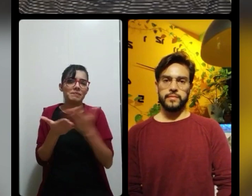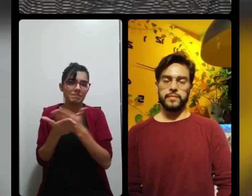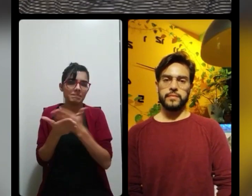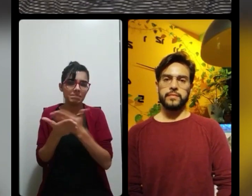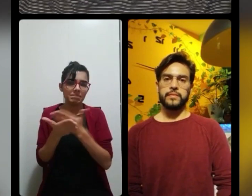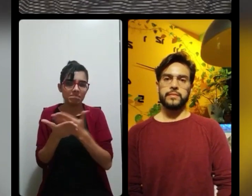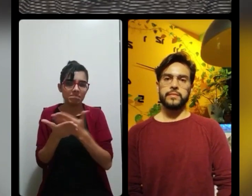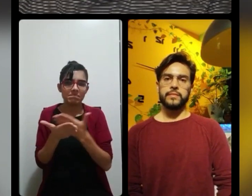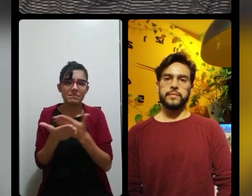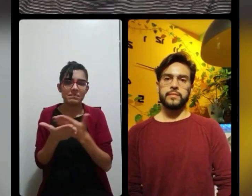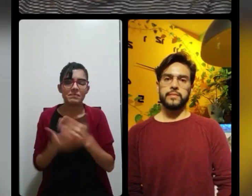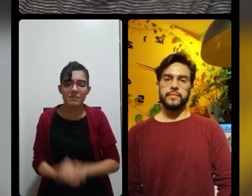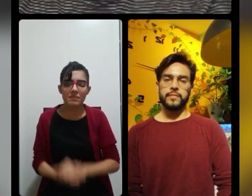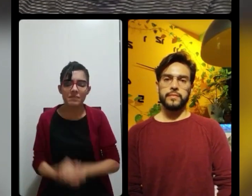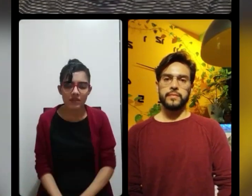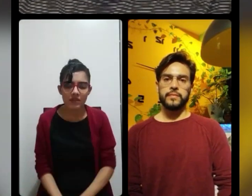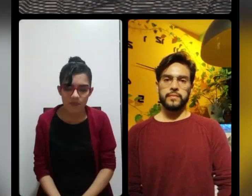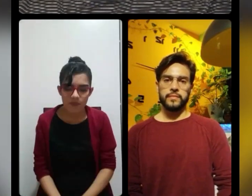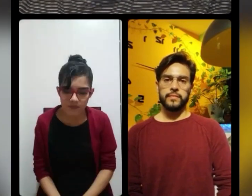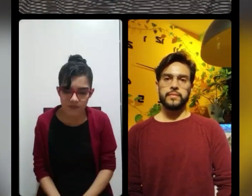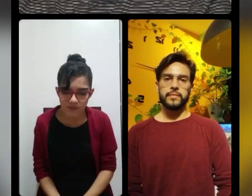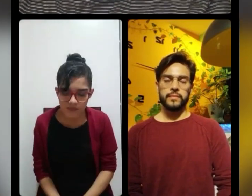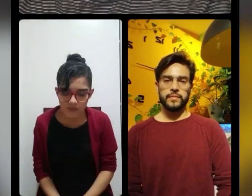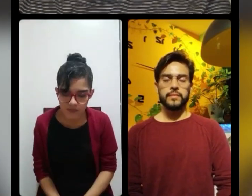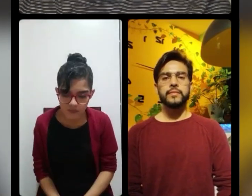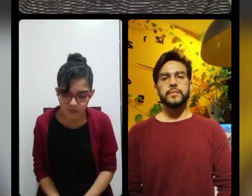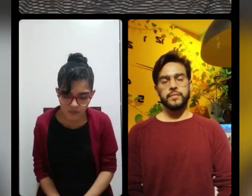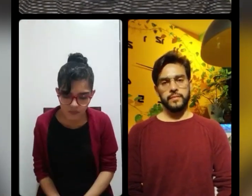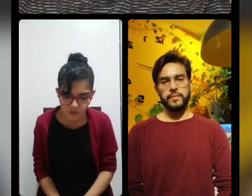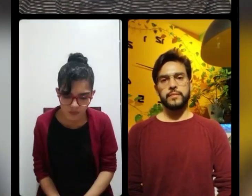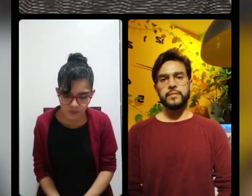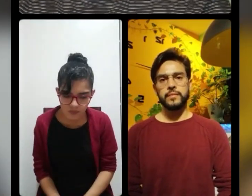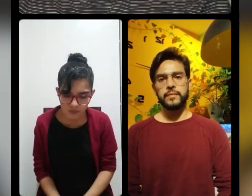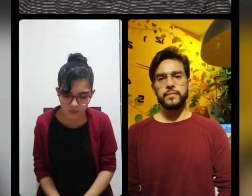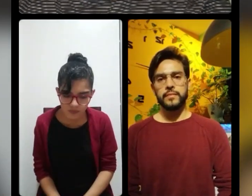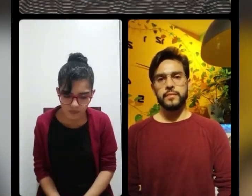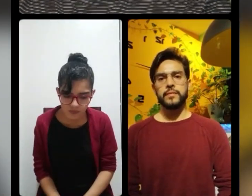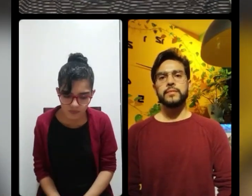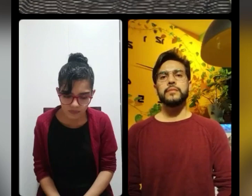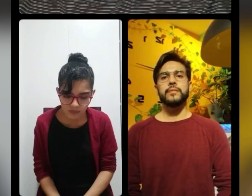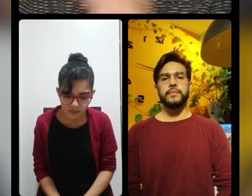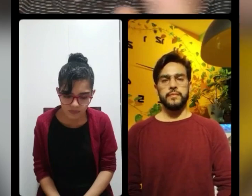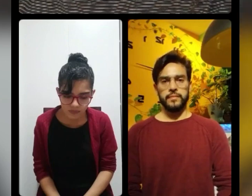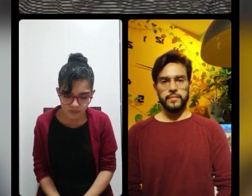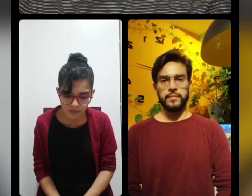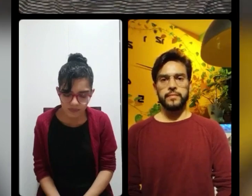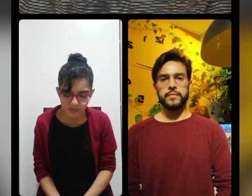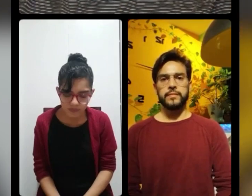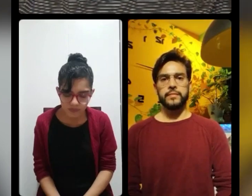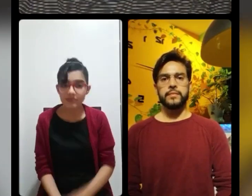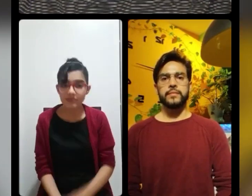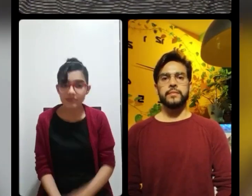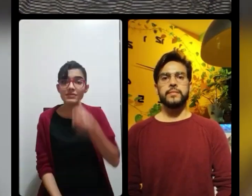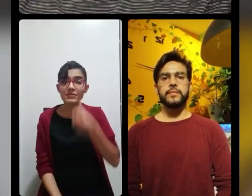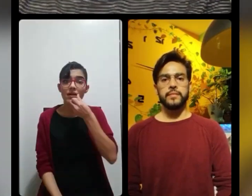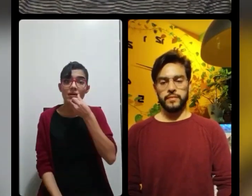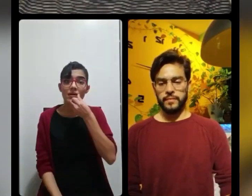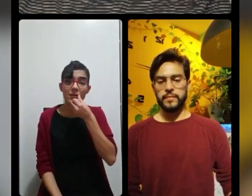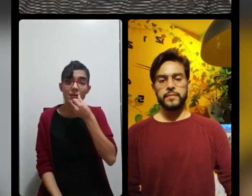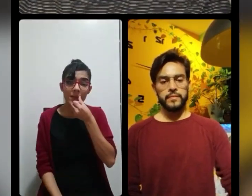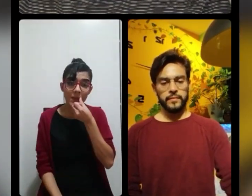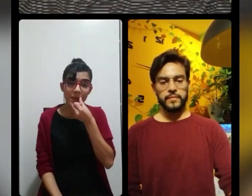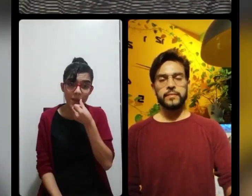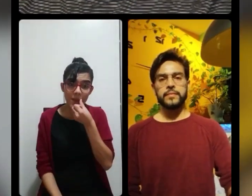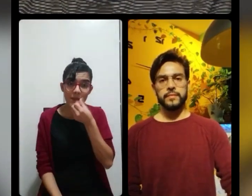teóricas. Eu acho que a contribuição de Cascudo é essa, né? Numa visão